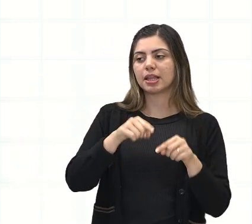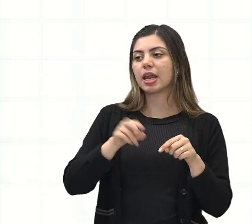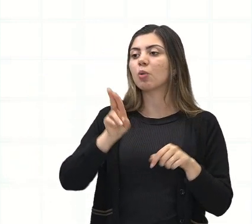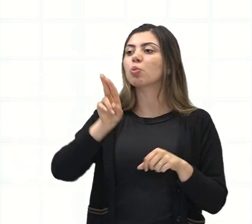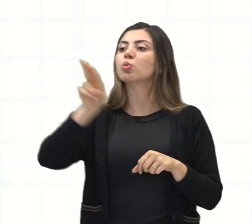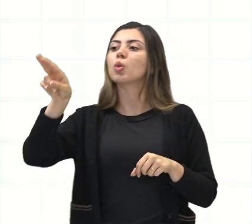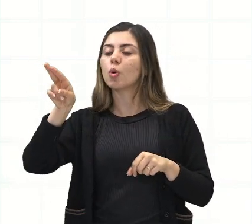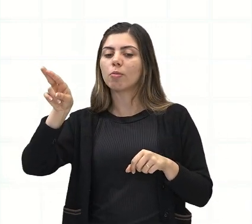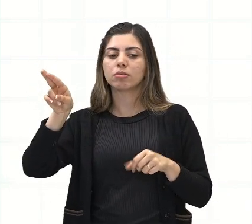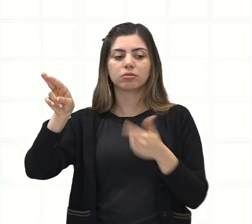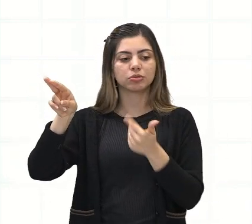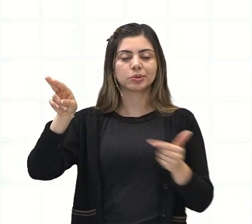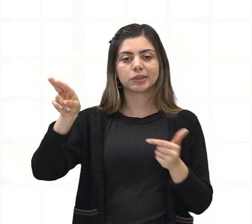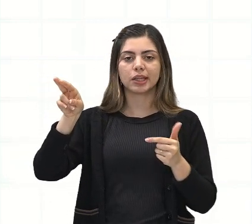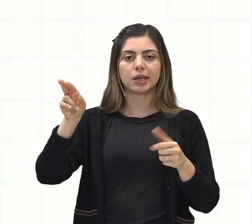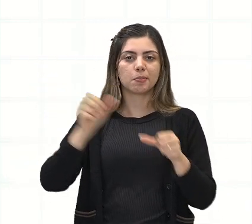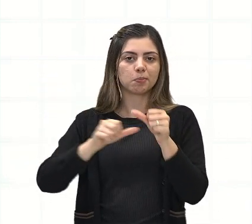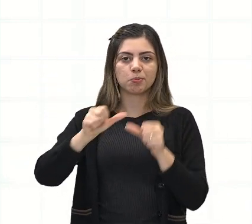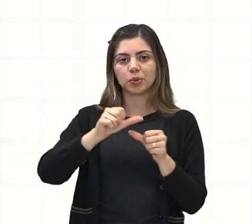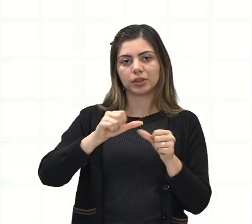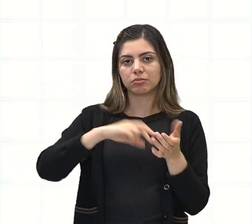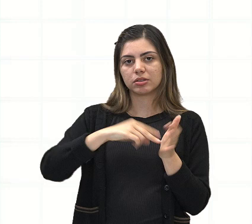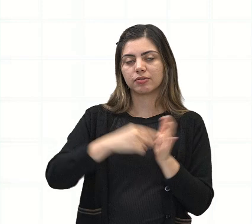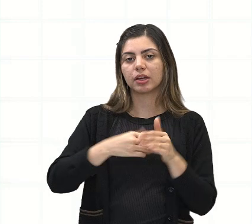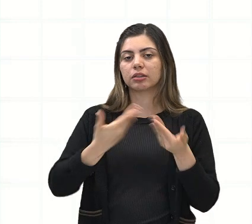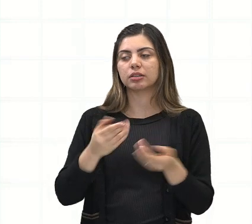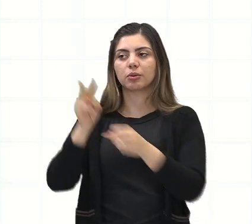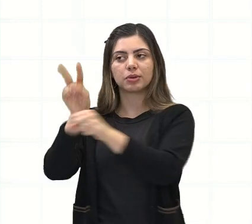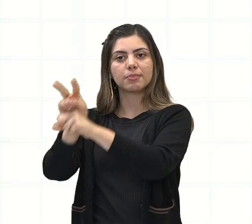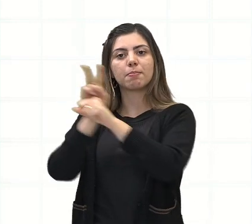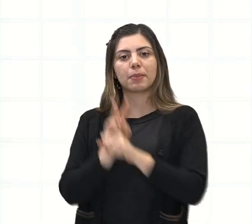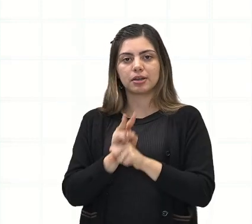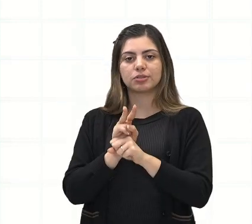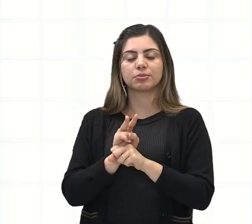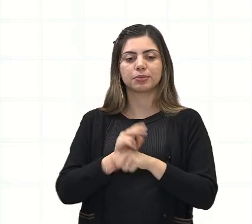Você acaba diretamente fazendo essa apropriação.